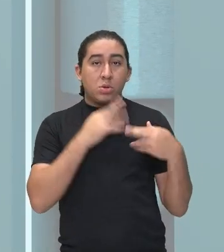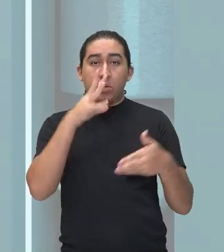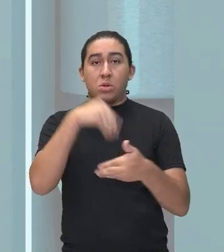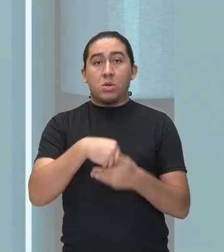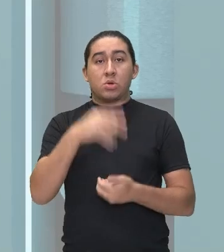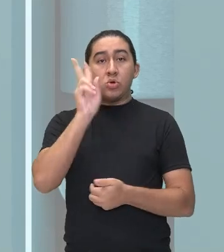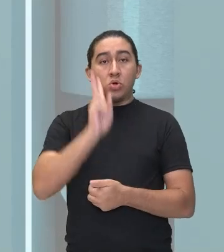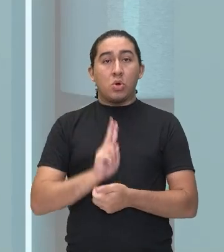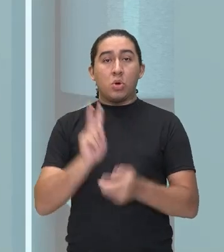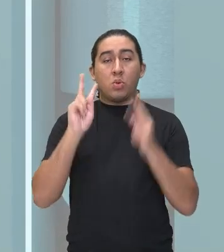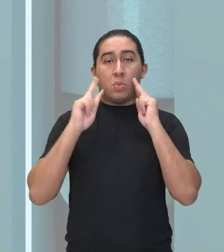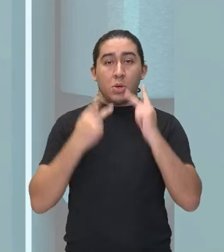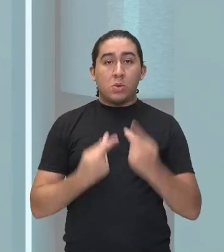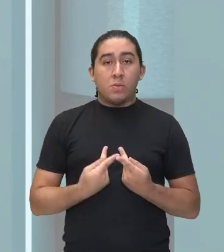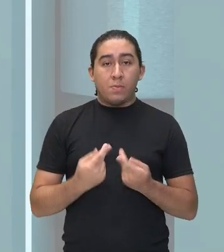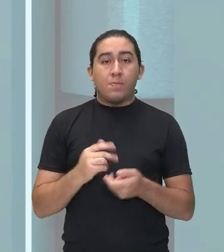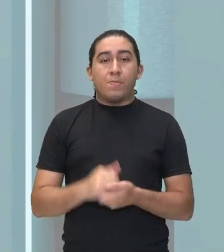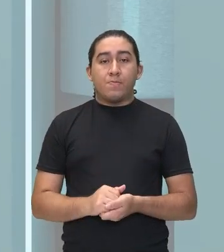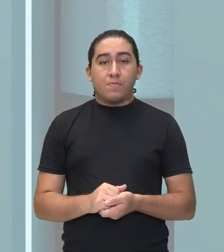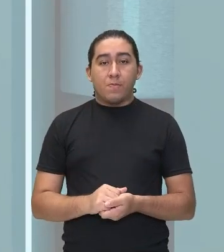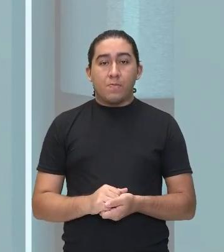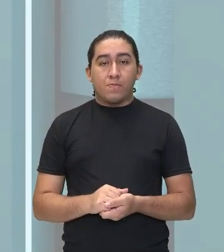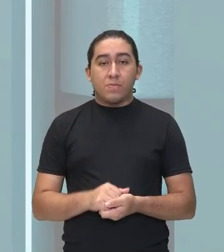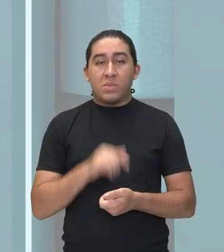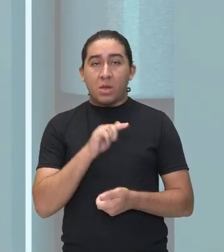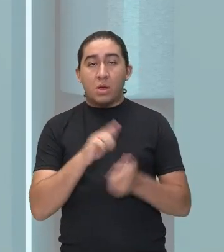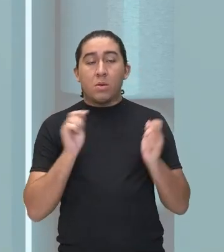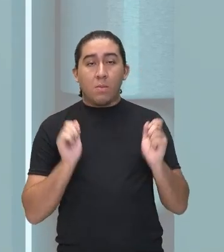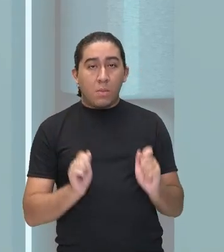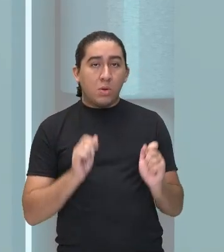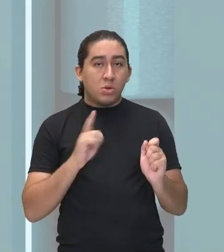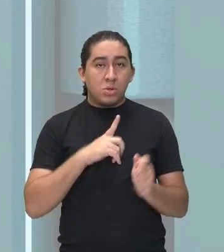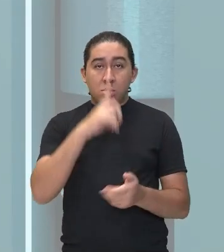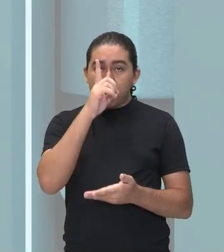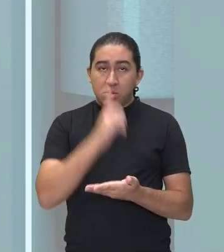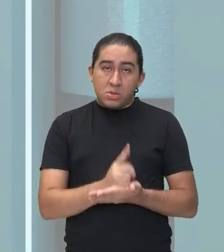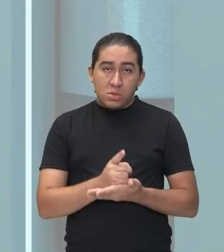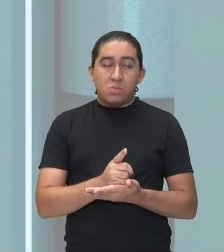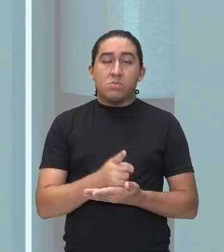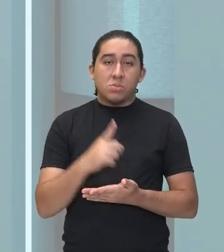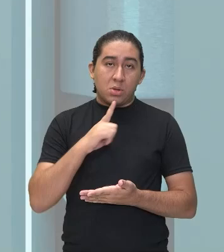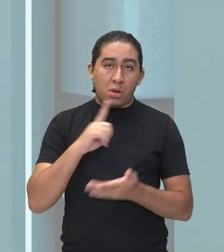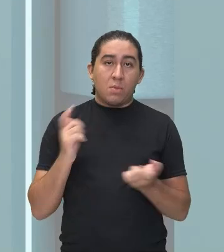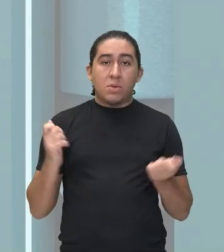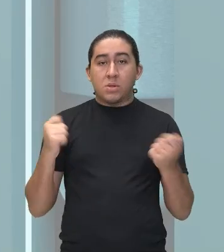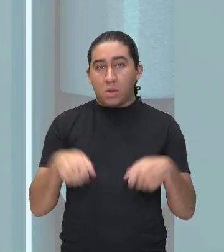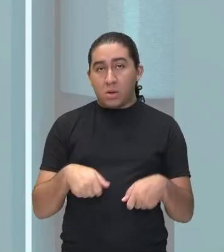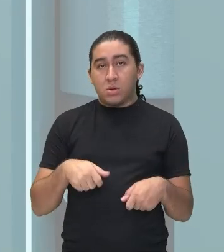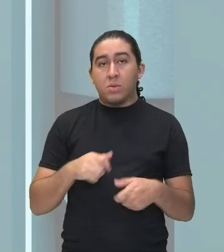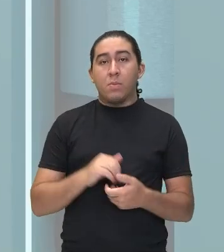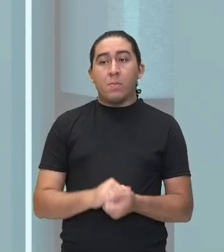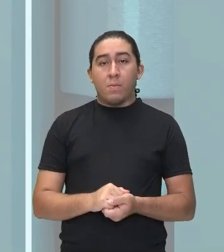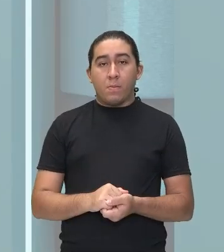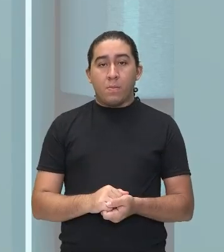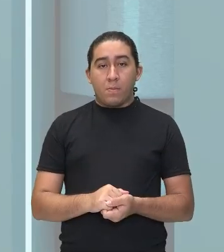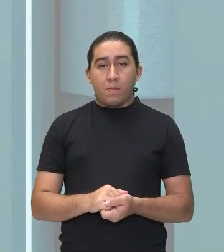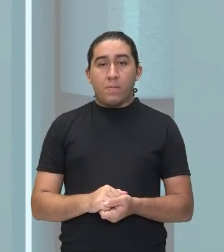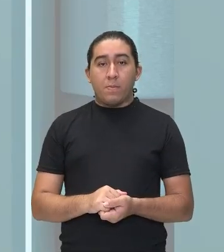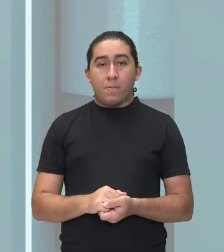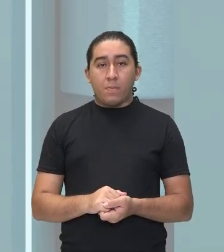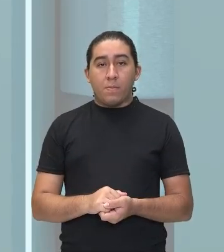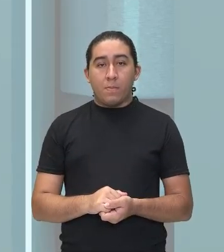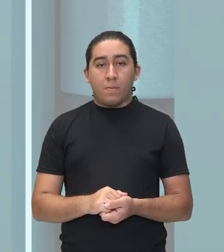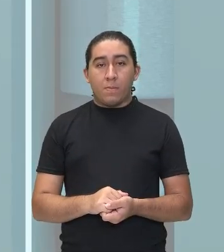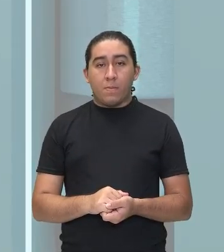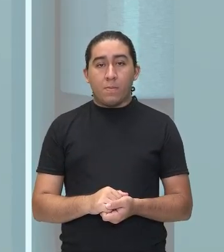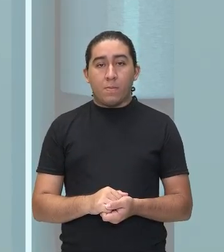história da humanidade, né? Ele pode tomar decisões, ele é capaz, ele vai buscar aquilo que é